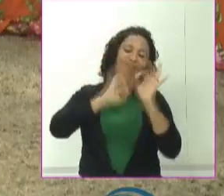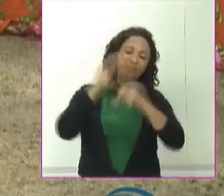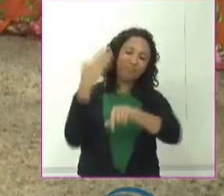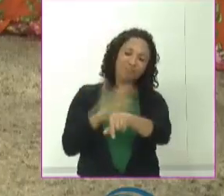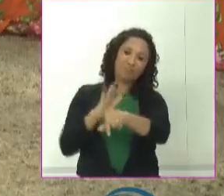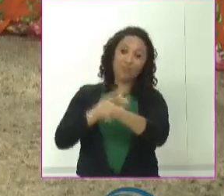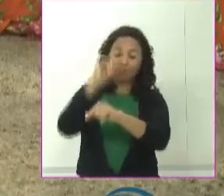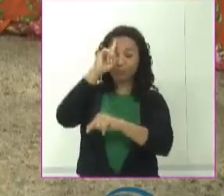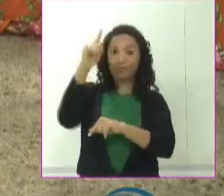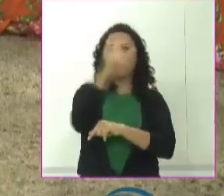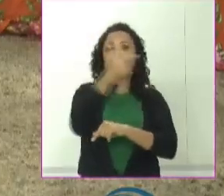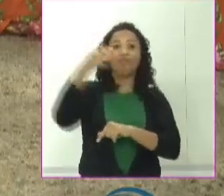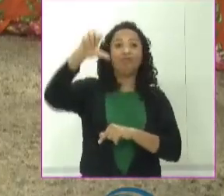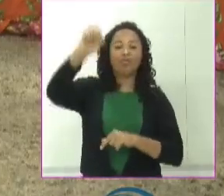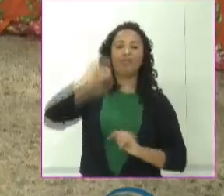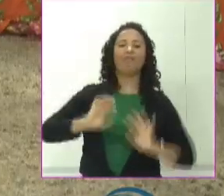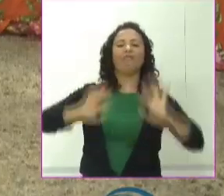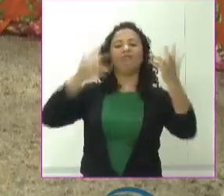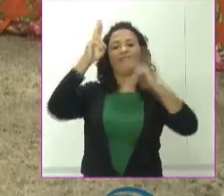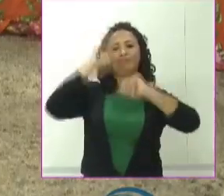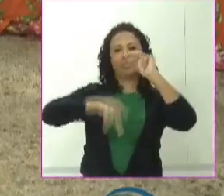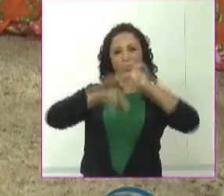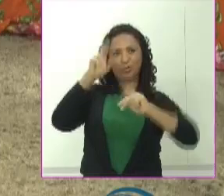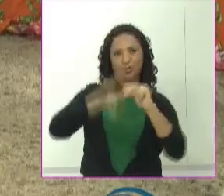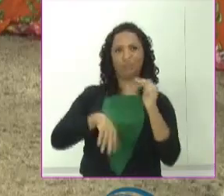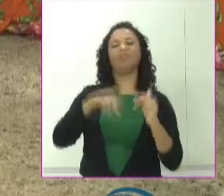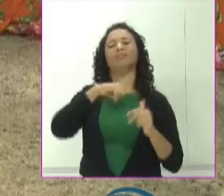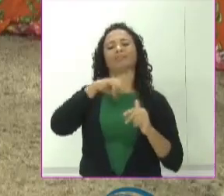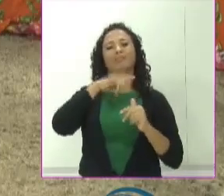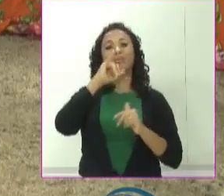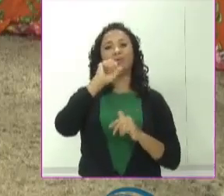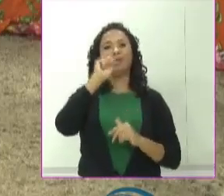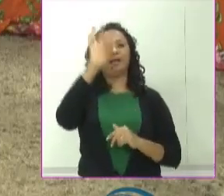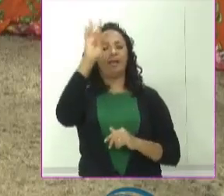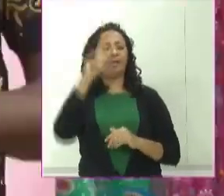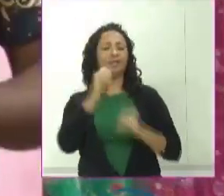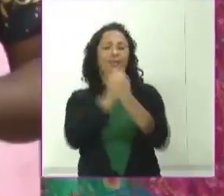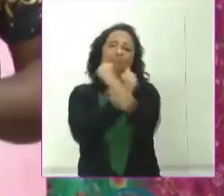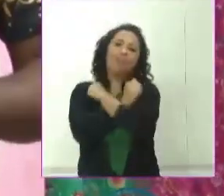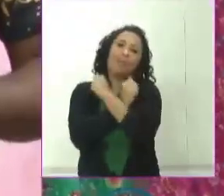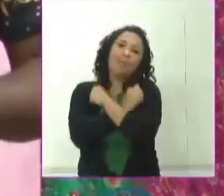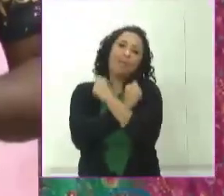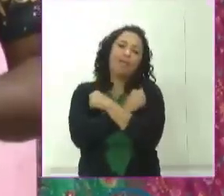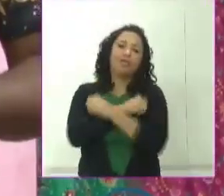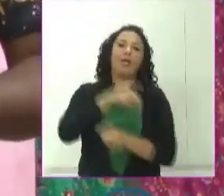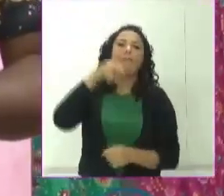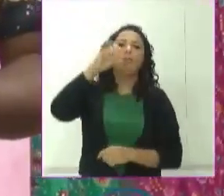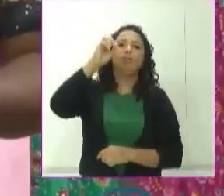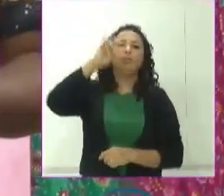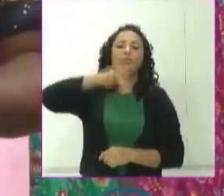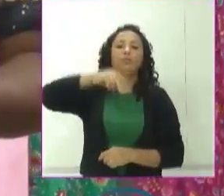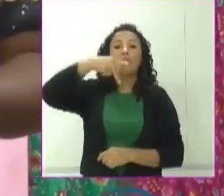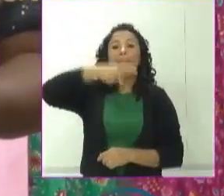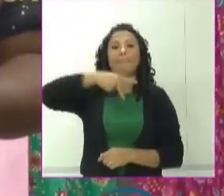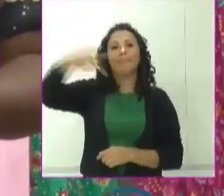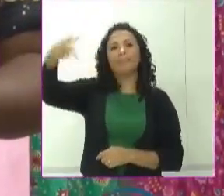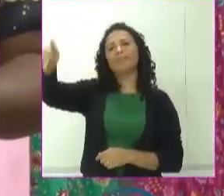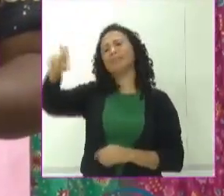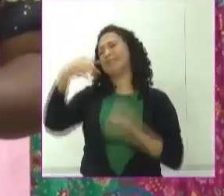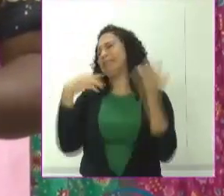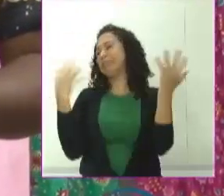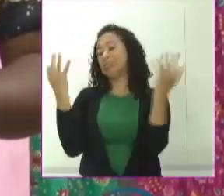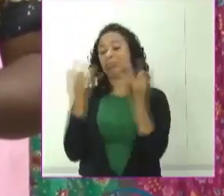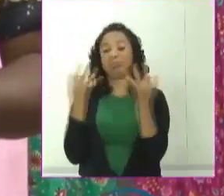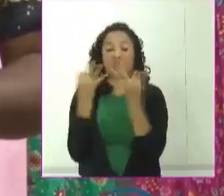que é o grande festa junina do Yacht Club de Teresina. Mandar um abraço para o nosso Comodoro, que está fazendo um trabalho impecável